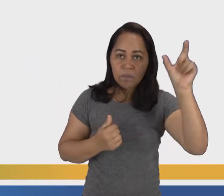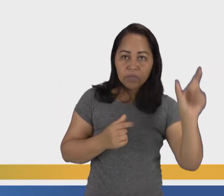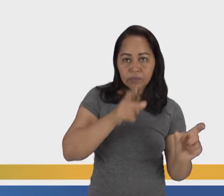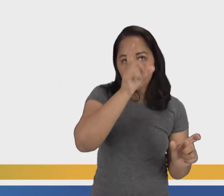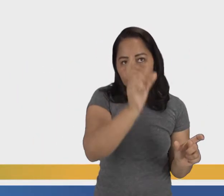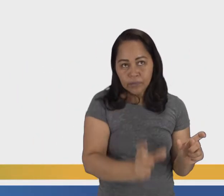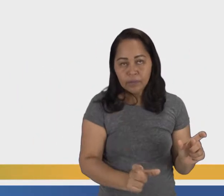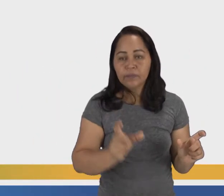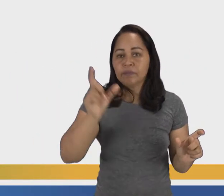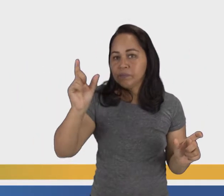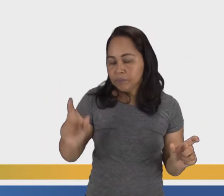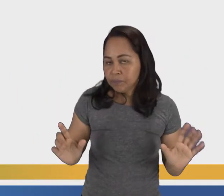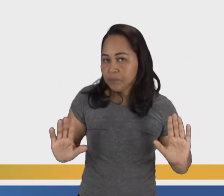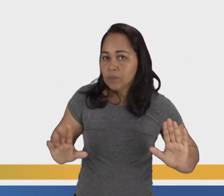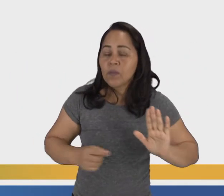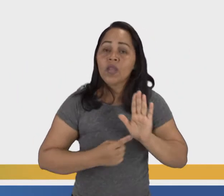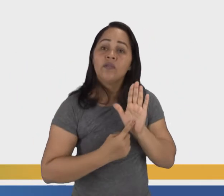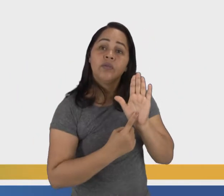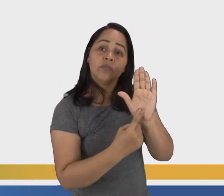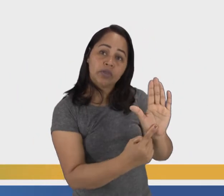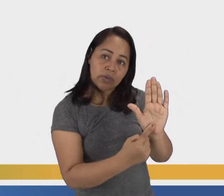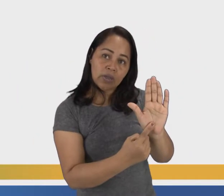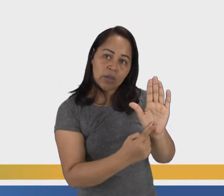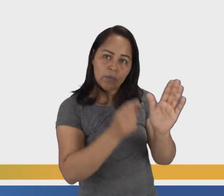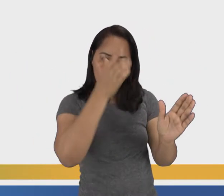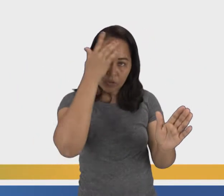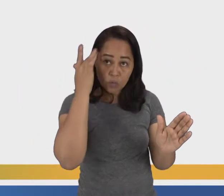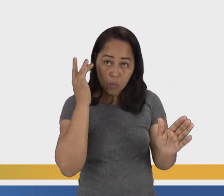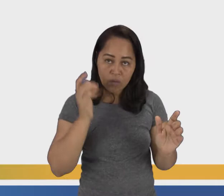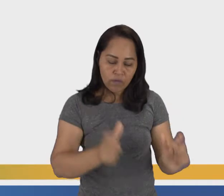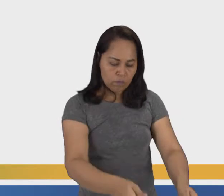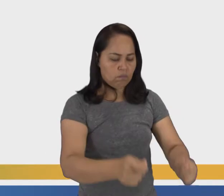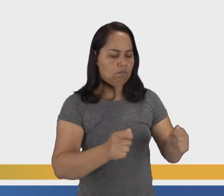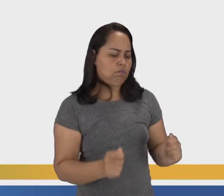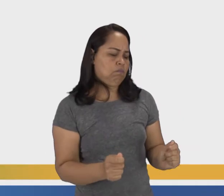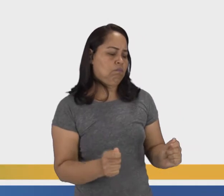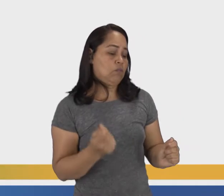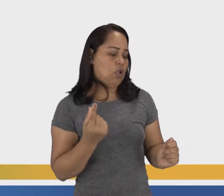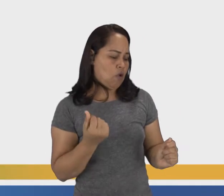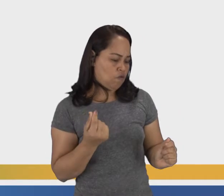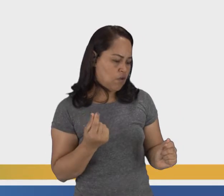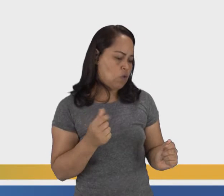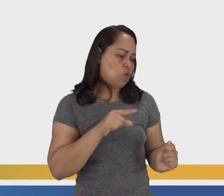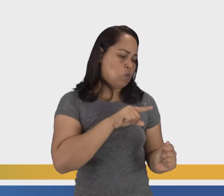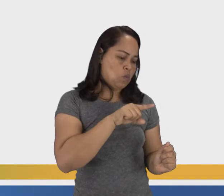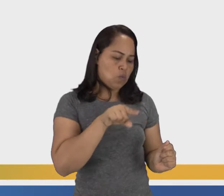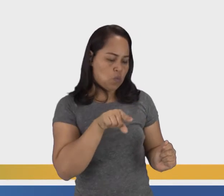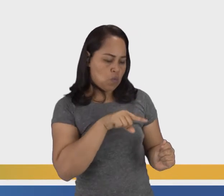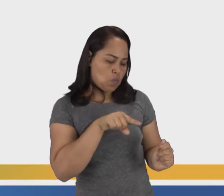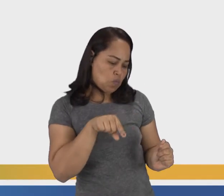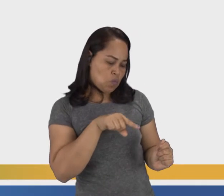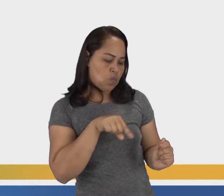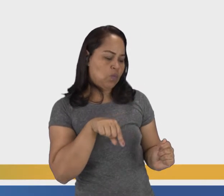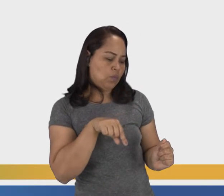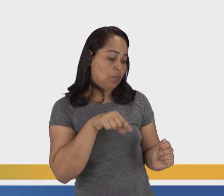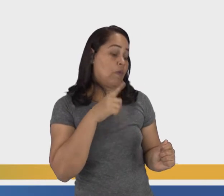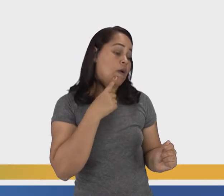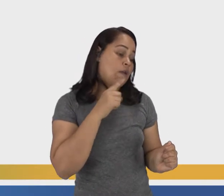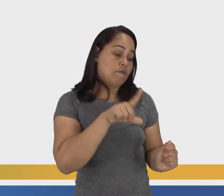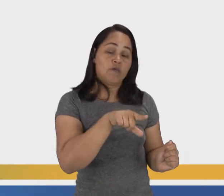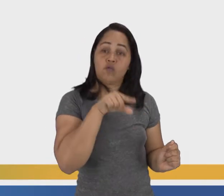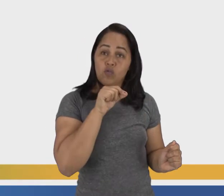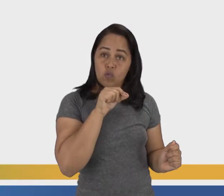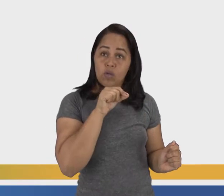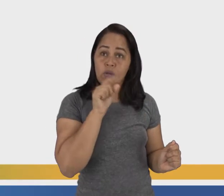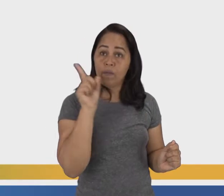aí, é mostrar para o cliente os produtos e os valores. Quem é o coenunciador desse texto? Ou seja,